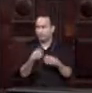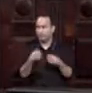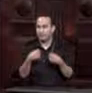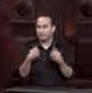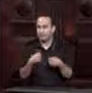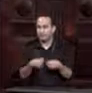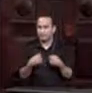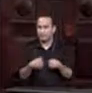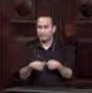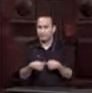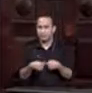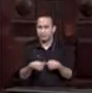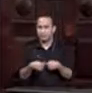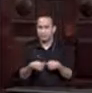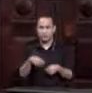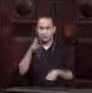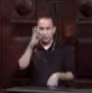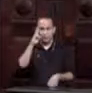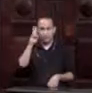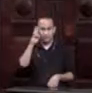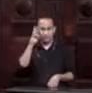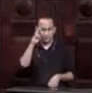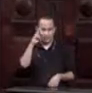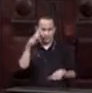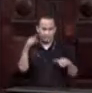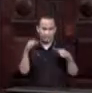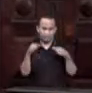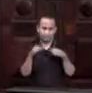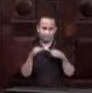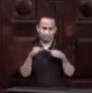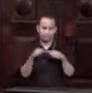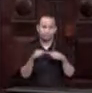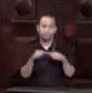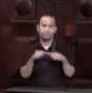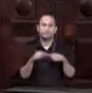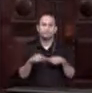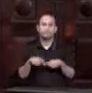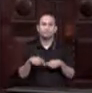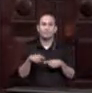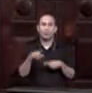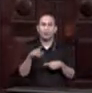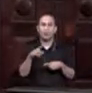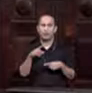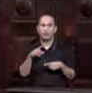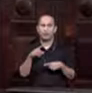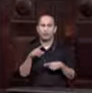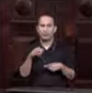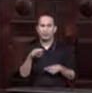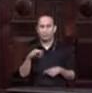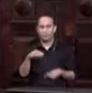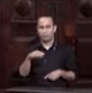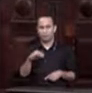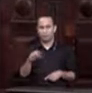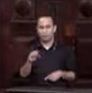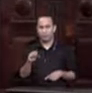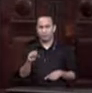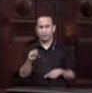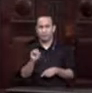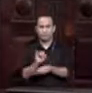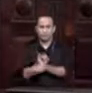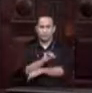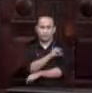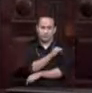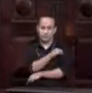quer para celebrar o acordo de recuperação econômica do Estado do Rio de Janeiro, e só faz esse